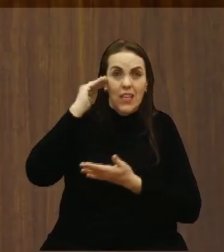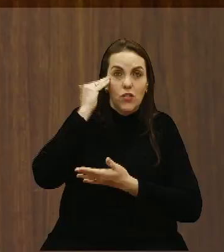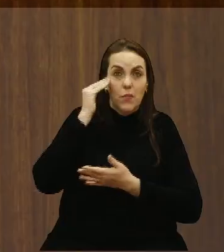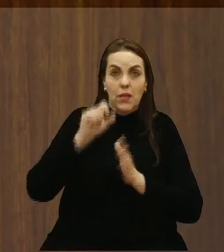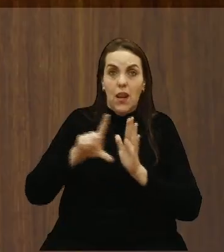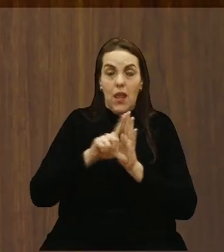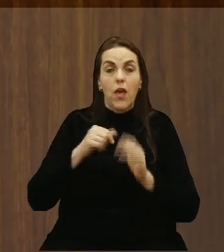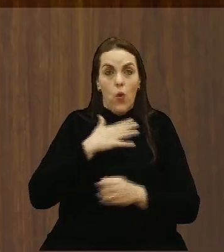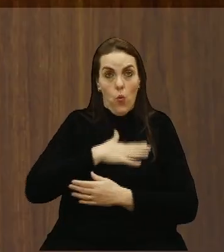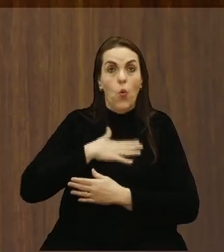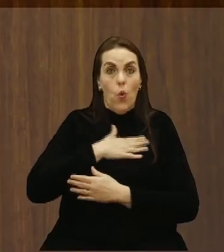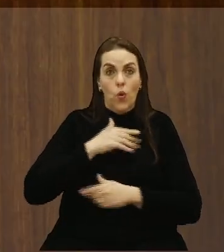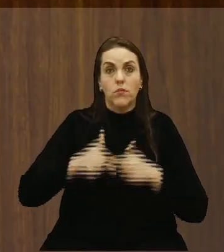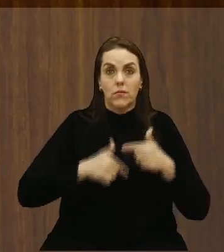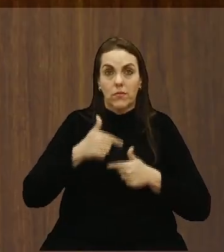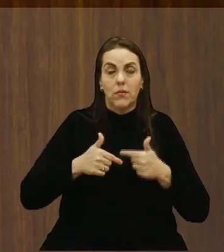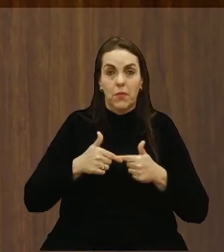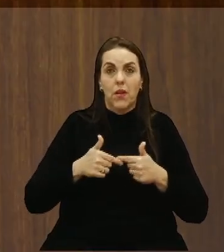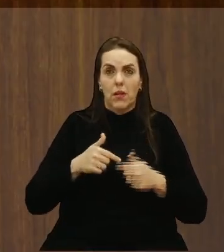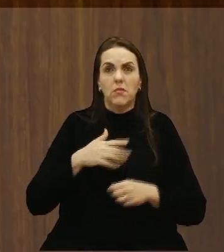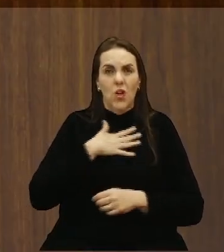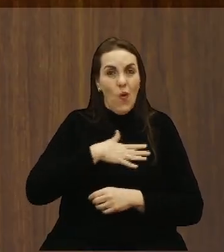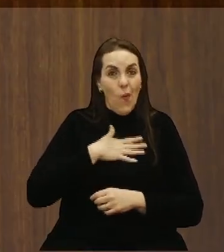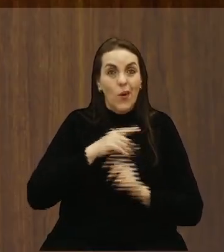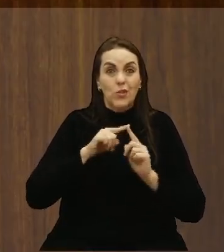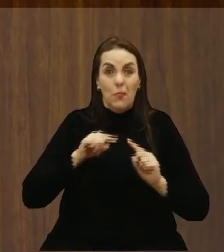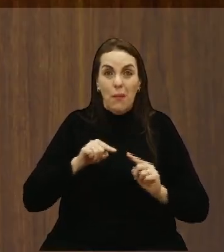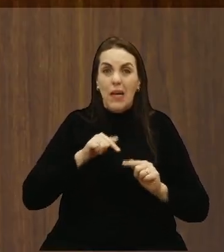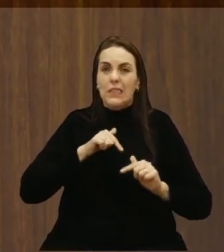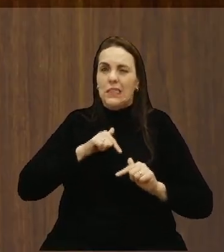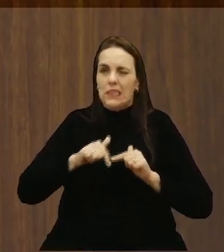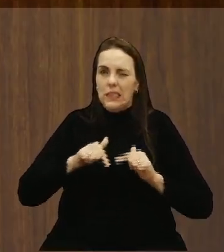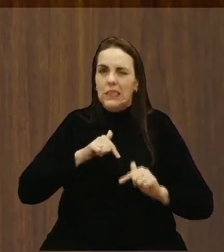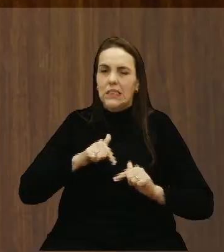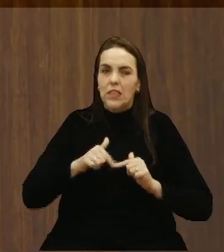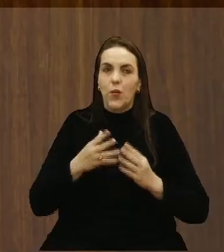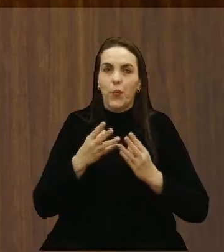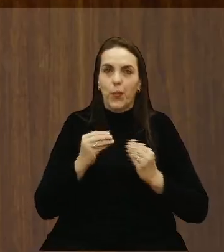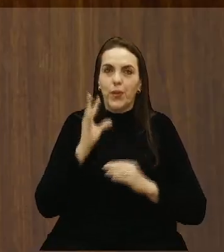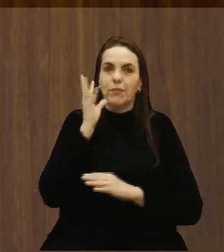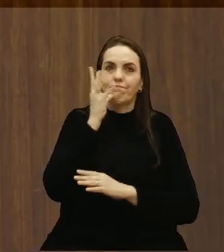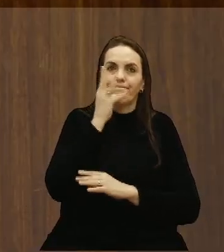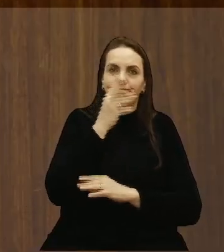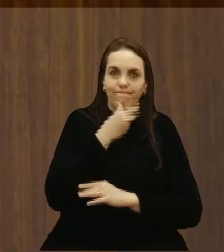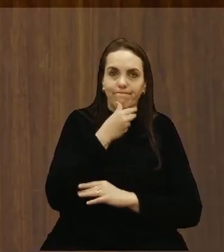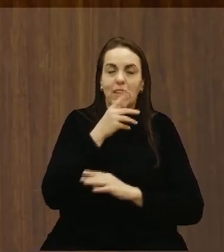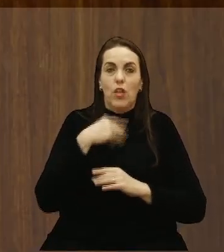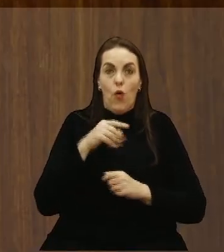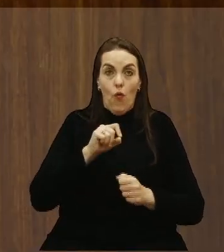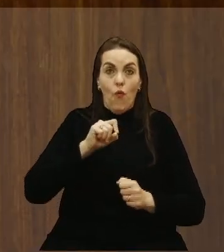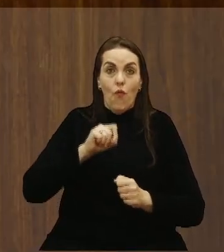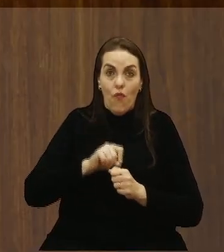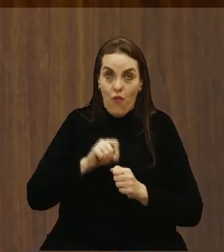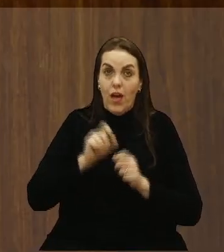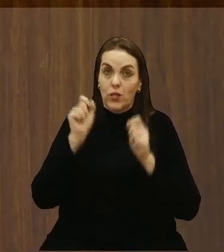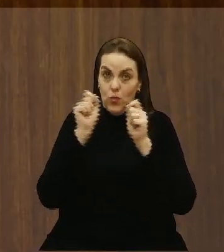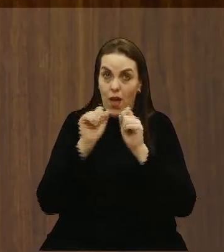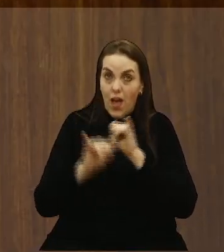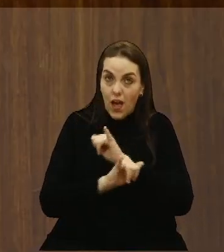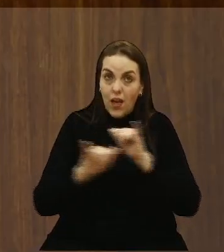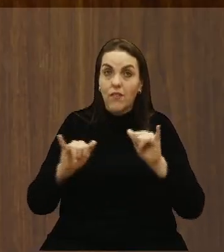trabalhar, porque eu gosto, mas ela é trabalhosa, é demorada. Então, eu faço esse alerta para